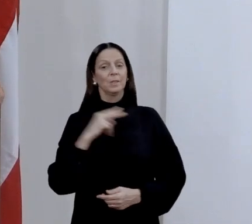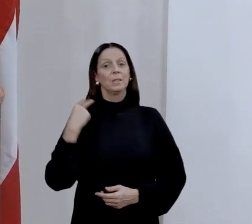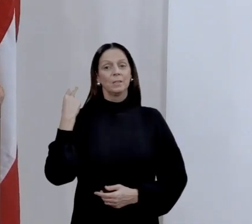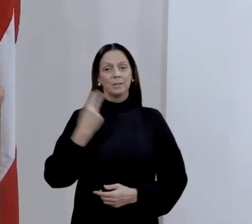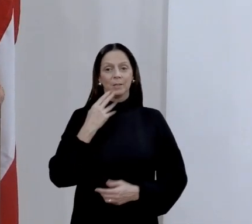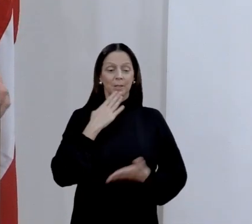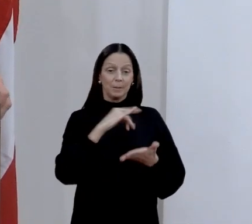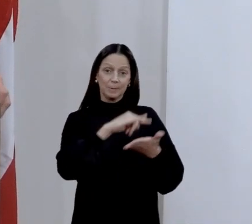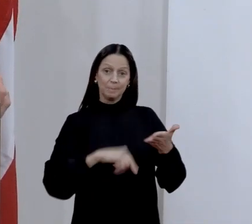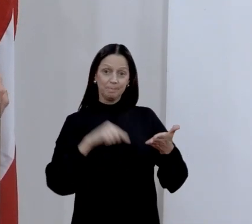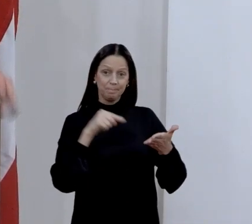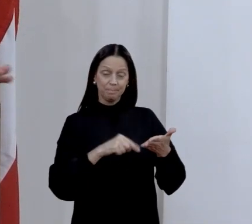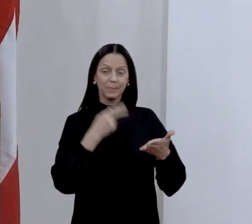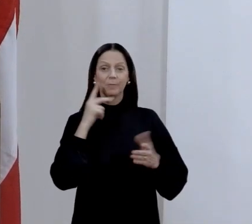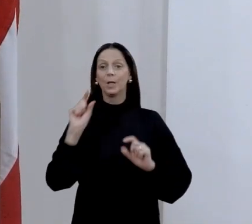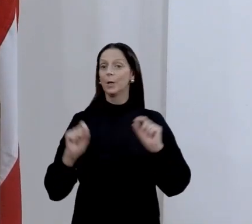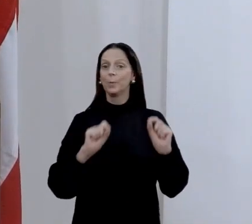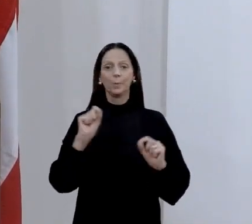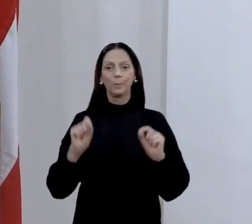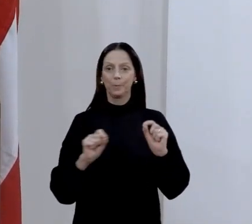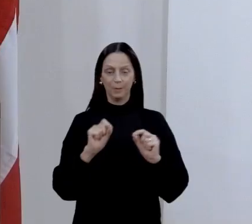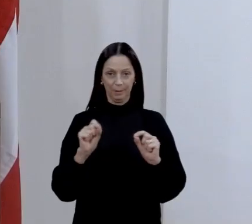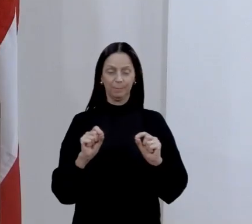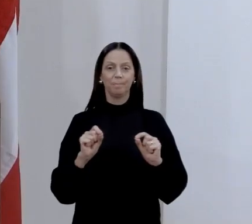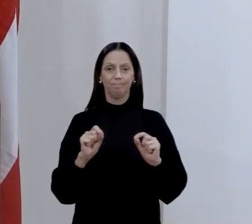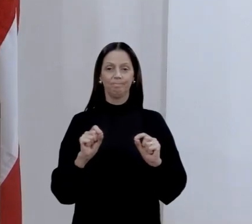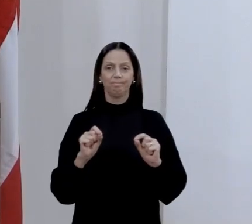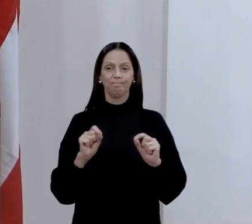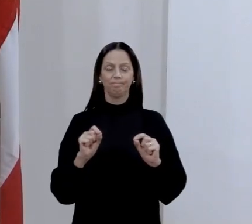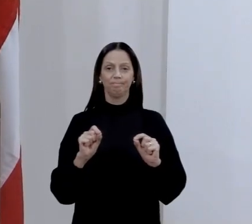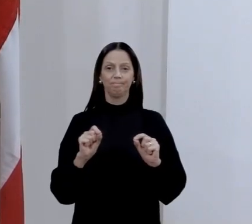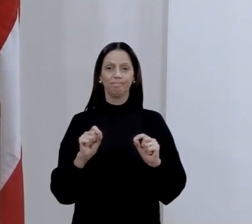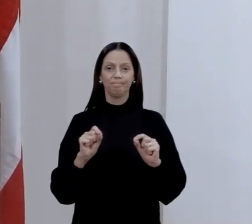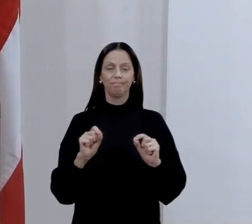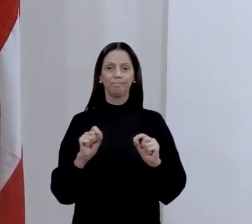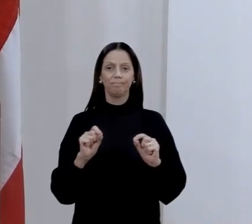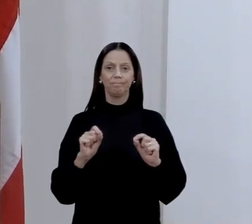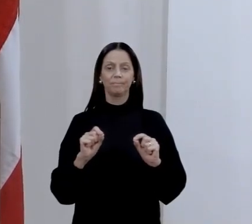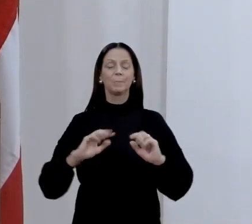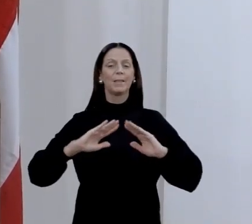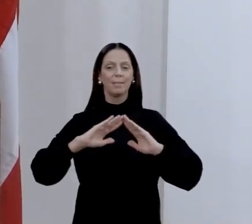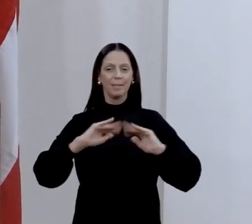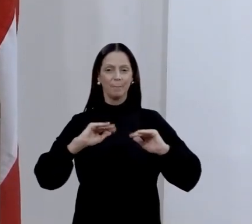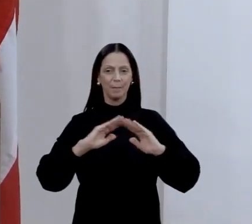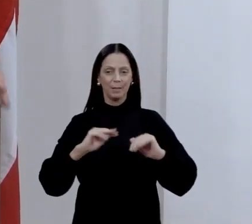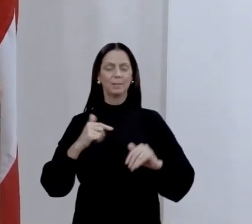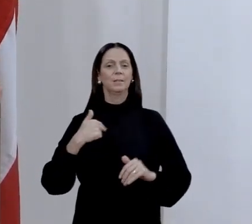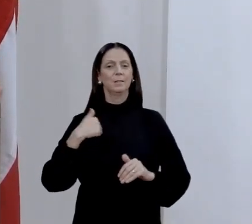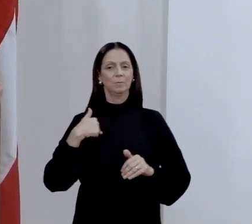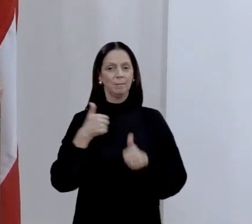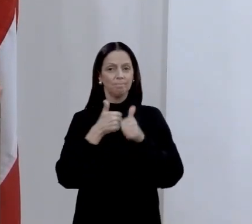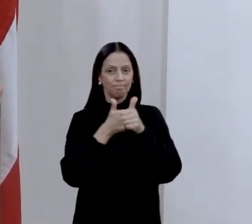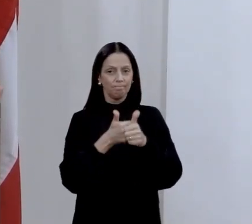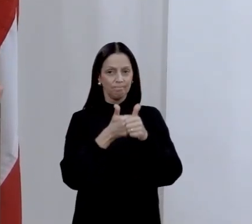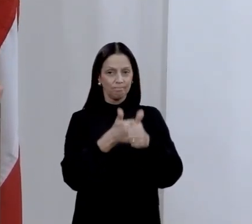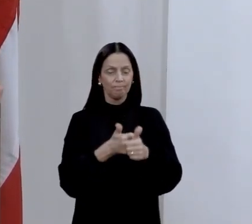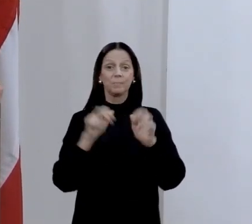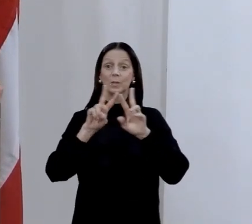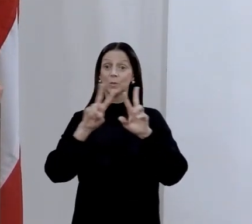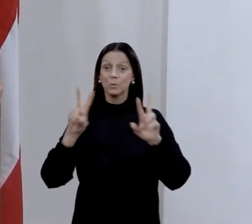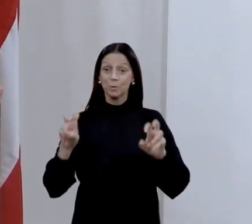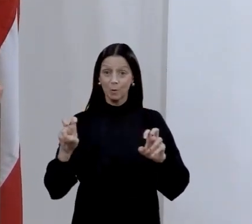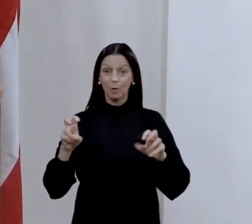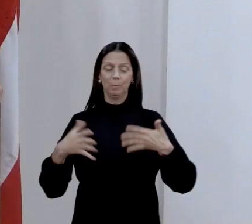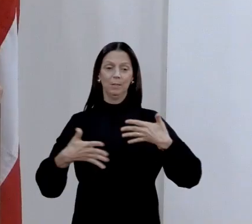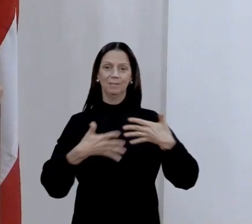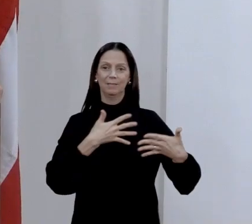esse requerimento diz respeito a uma demanda que eu tenho acompanhado com relação aos